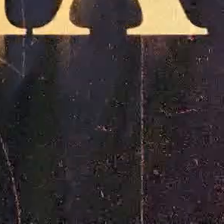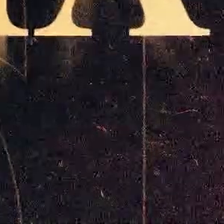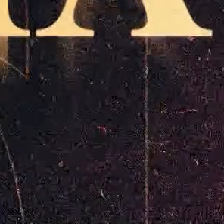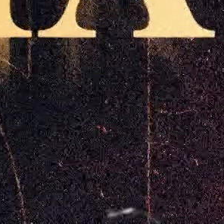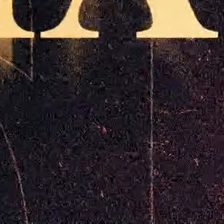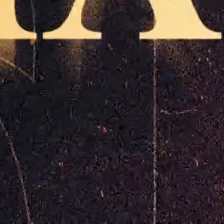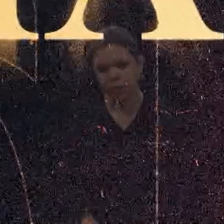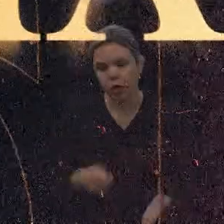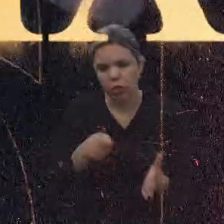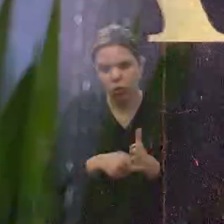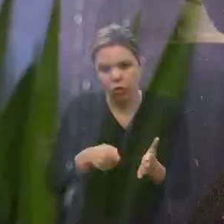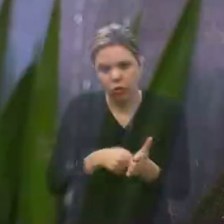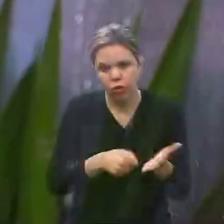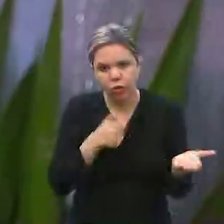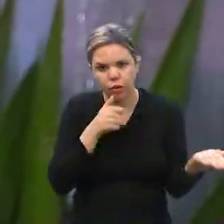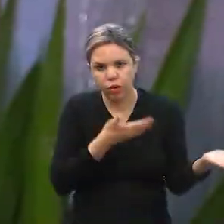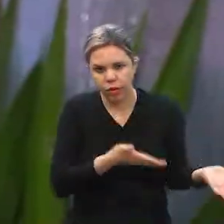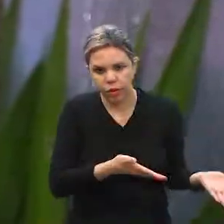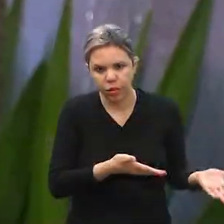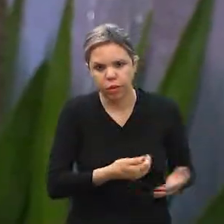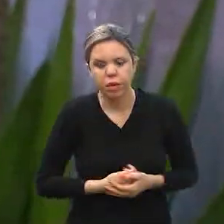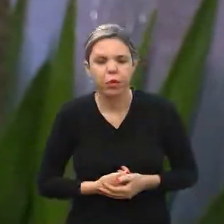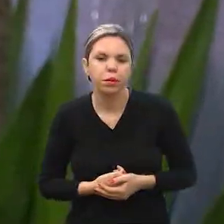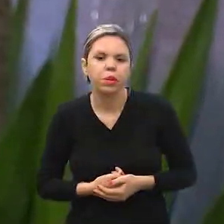A dedicação dela